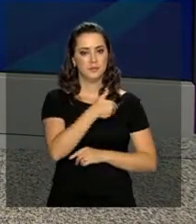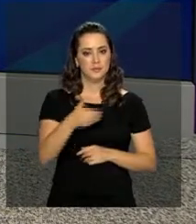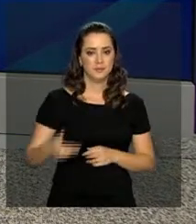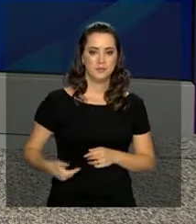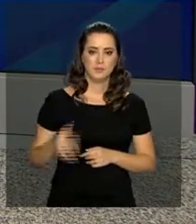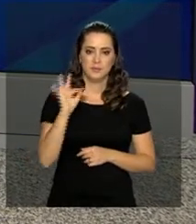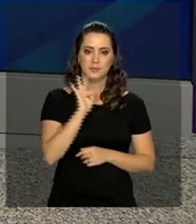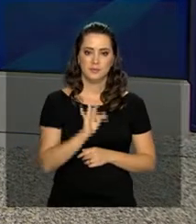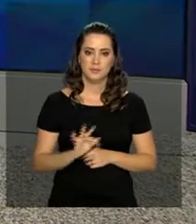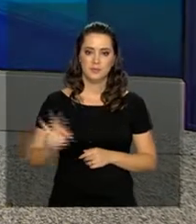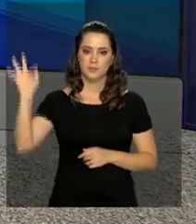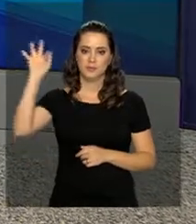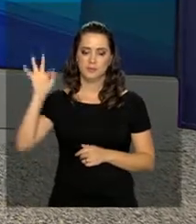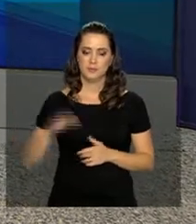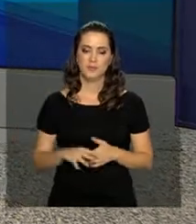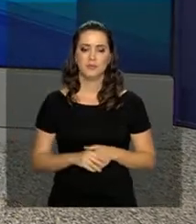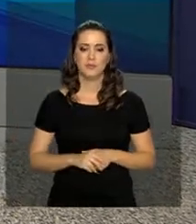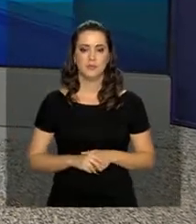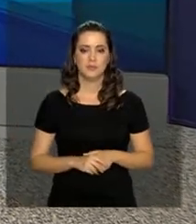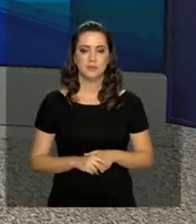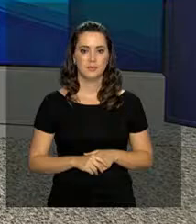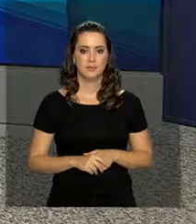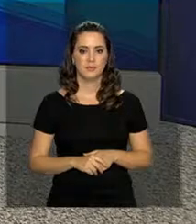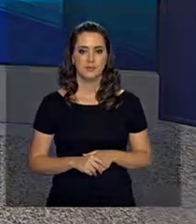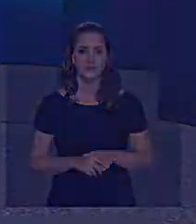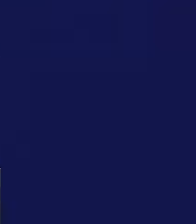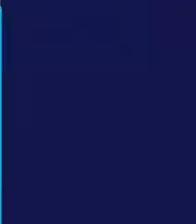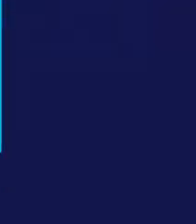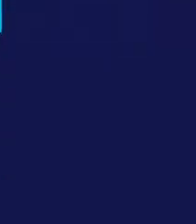aqui na nbr a tv do governo federal